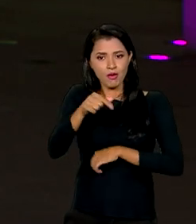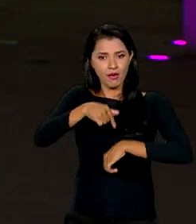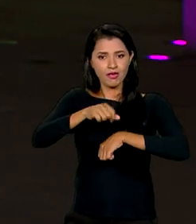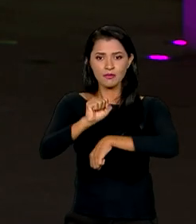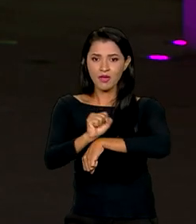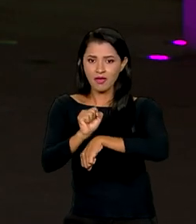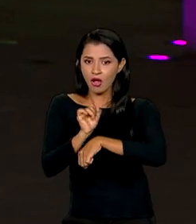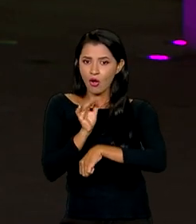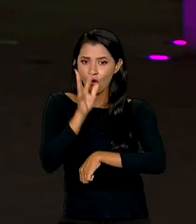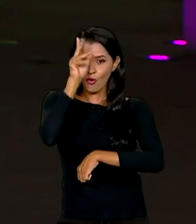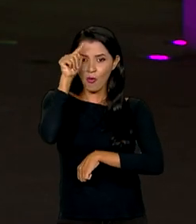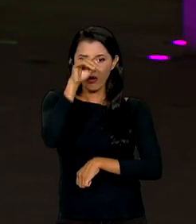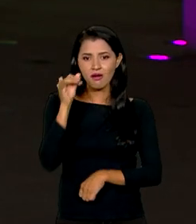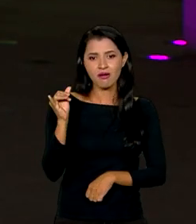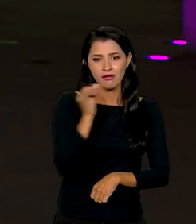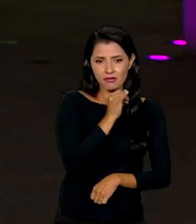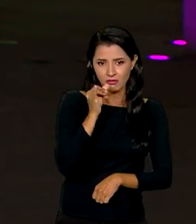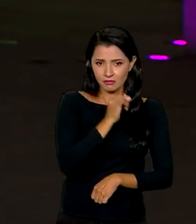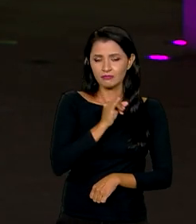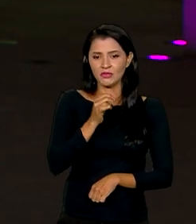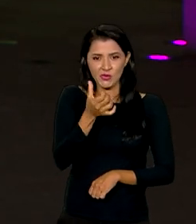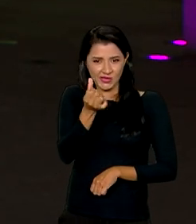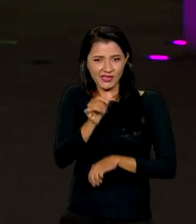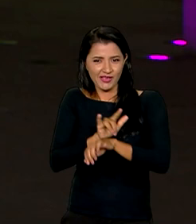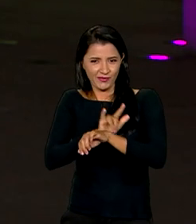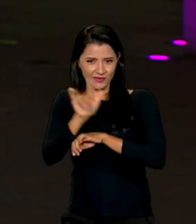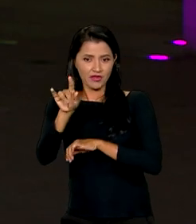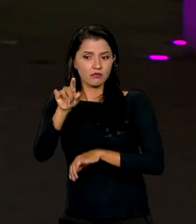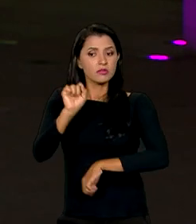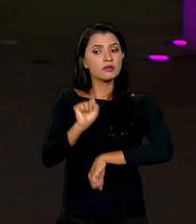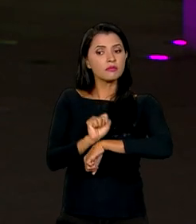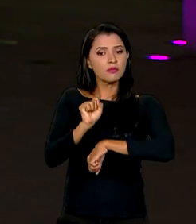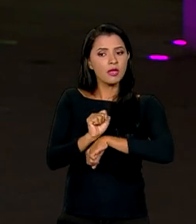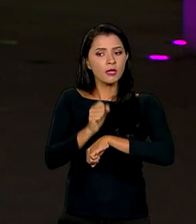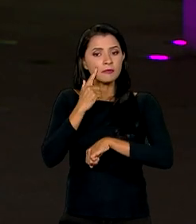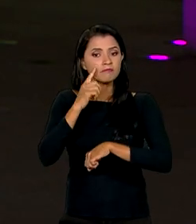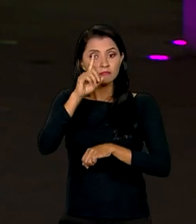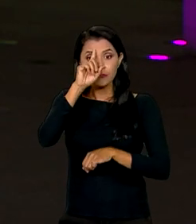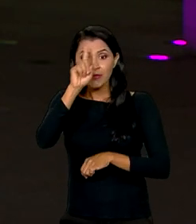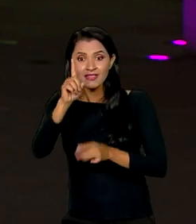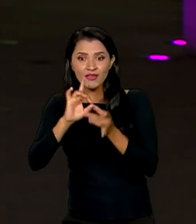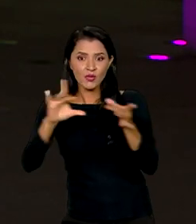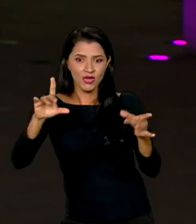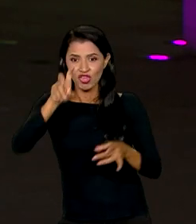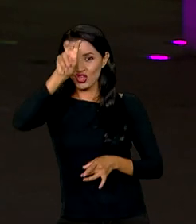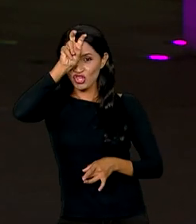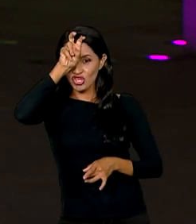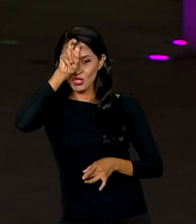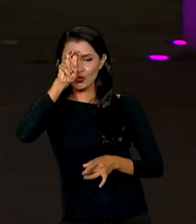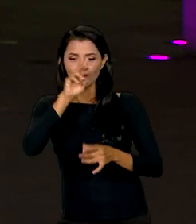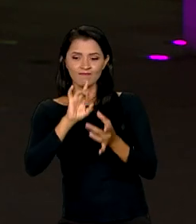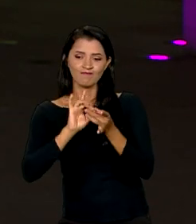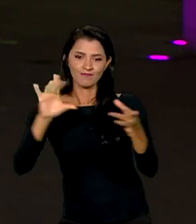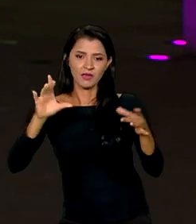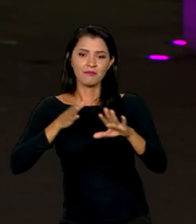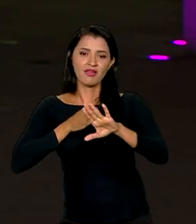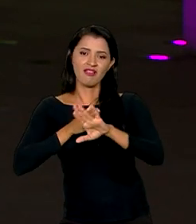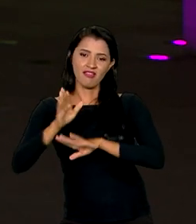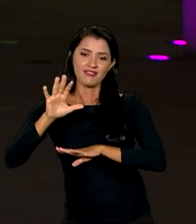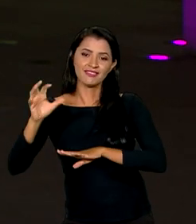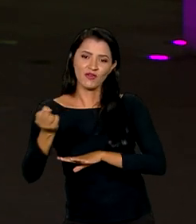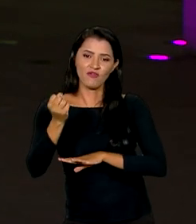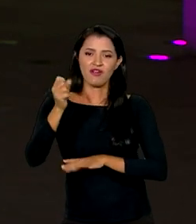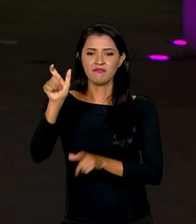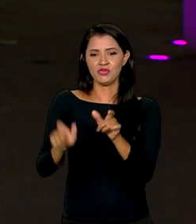em Roma, na Itália, né? Foi o sexto que foi enviado, aguarda aí a liberação do governo do Egito para resgatar brasileiros